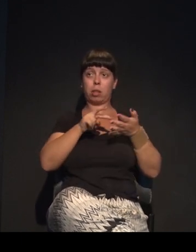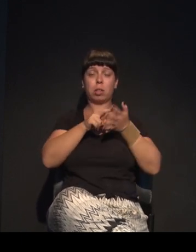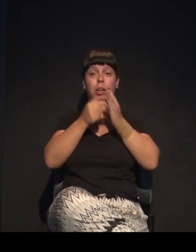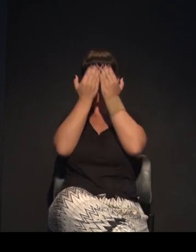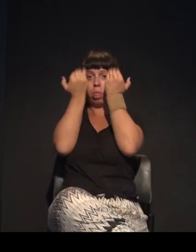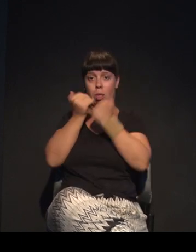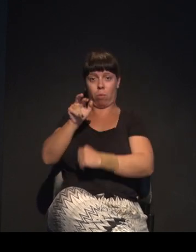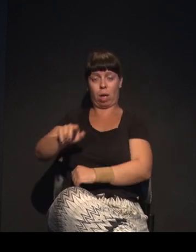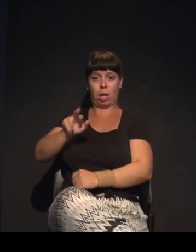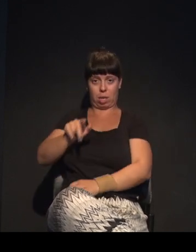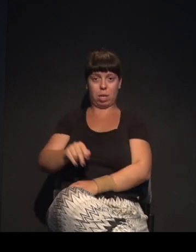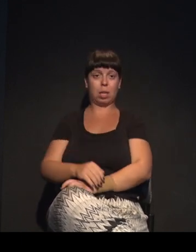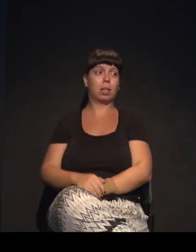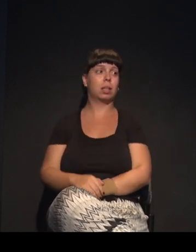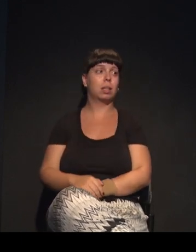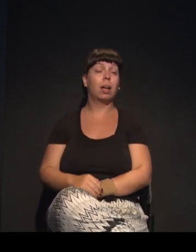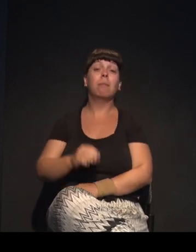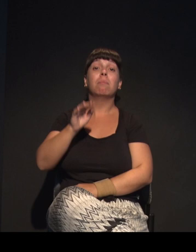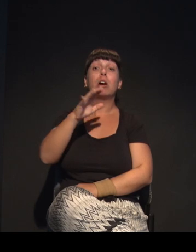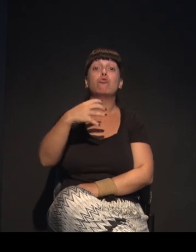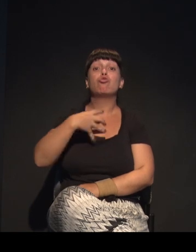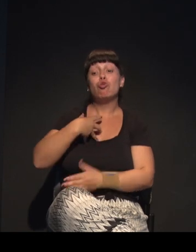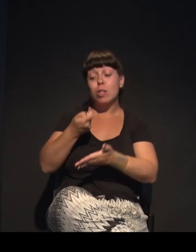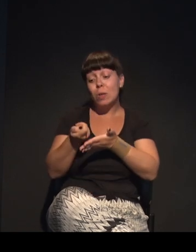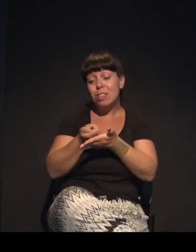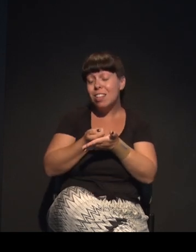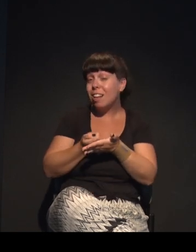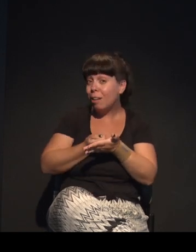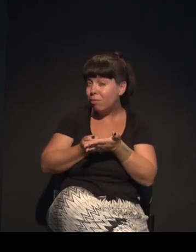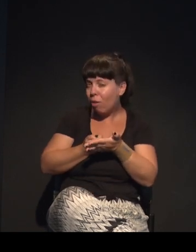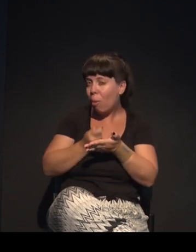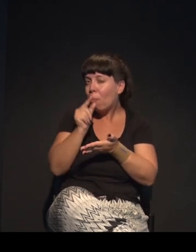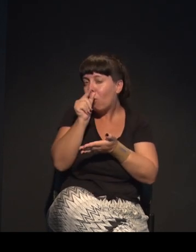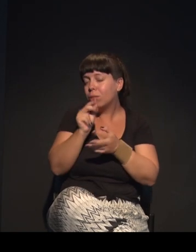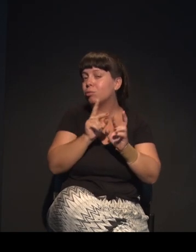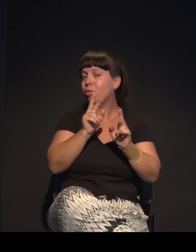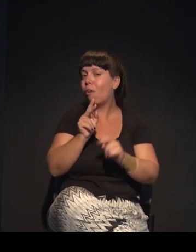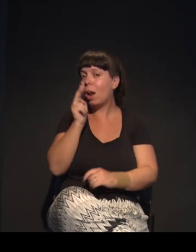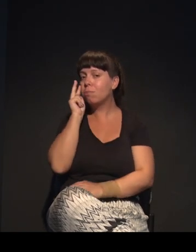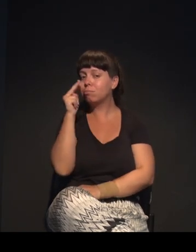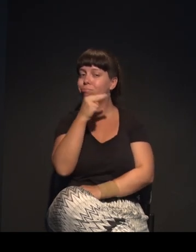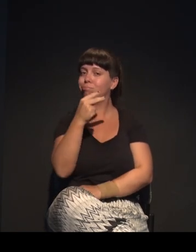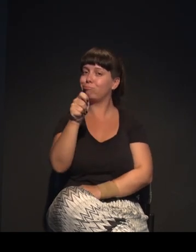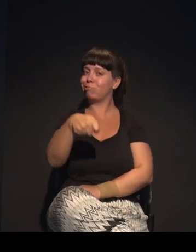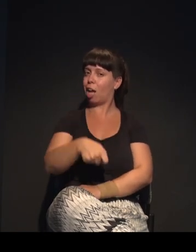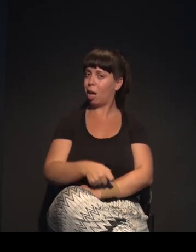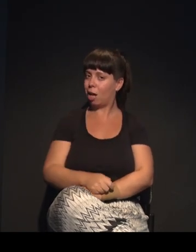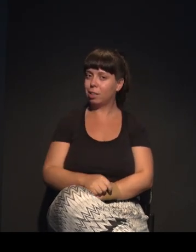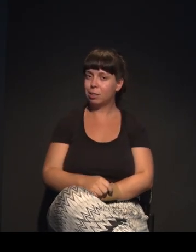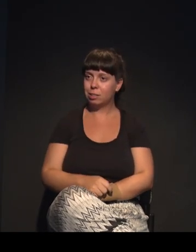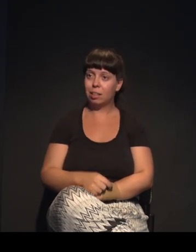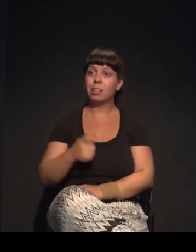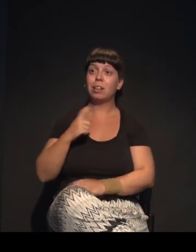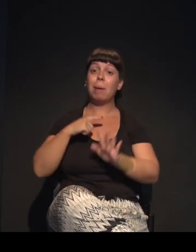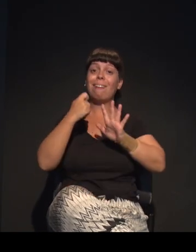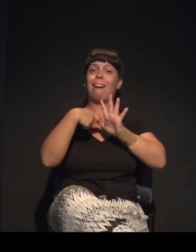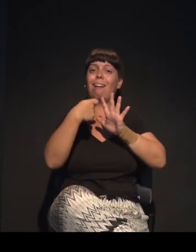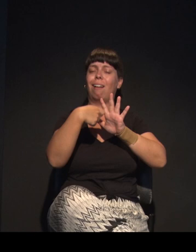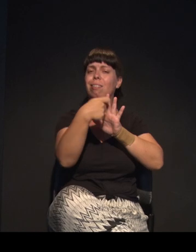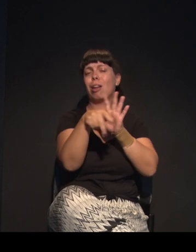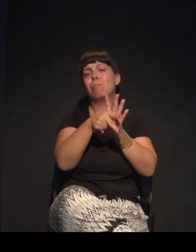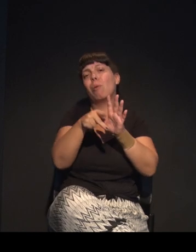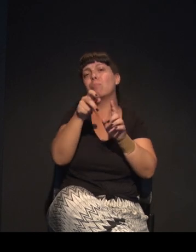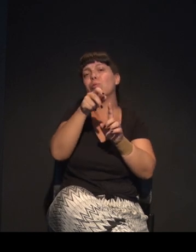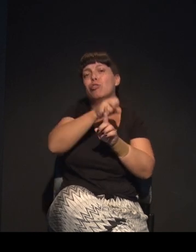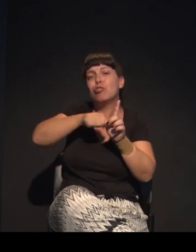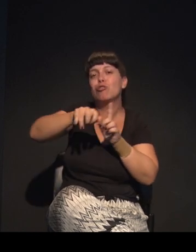aí a maneira de escrever que é um pouco diferente como vocês podem perceber aí a gente também tem um calendário sócio cultural é do